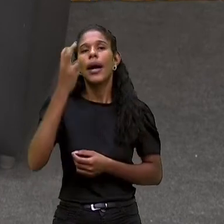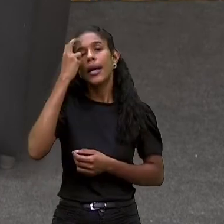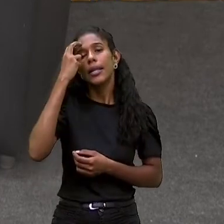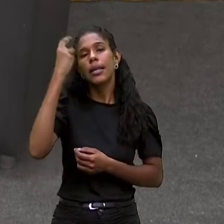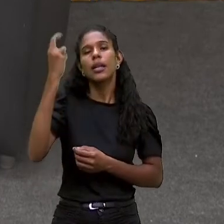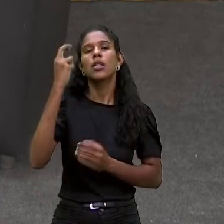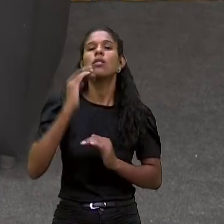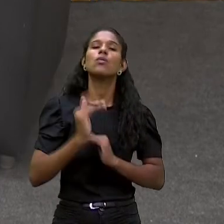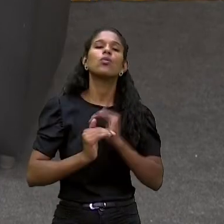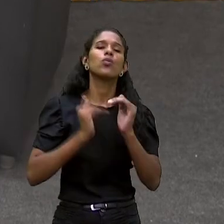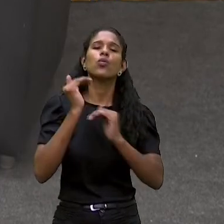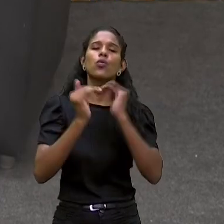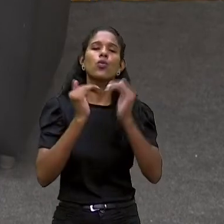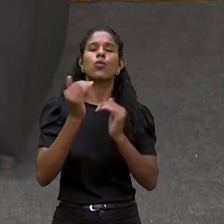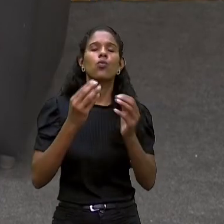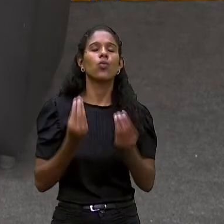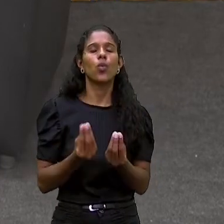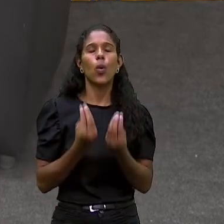essas questões, assim, de que